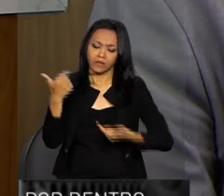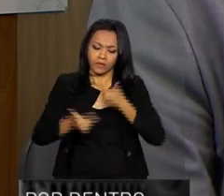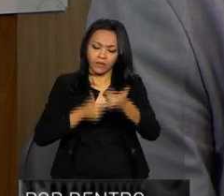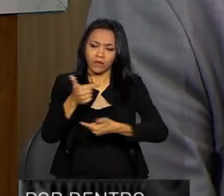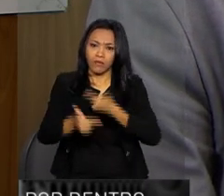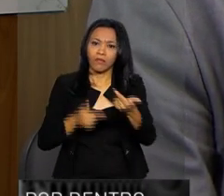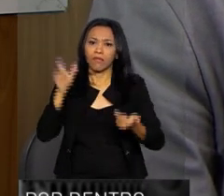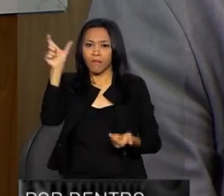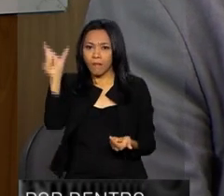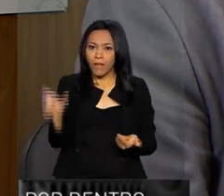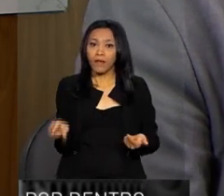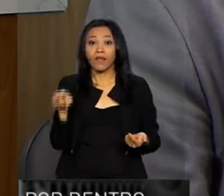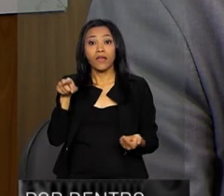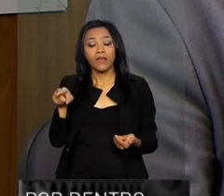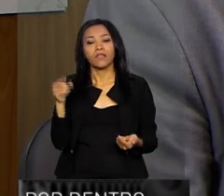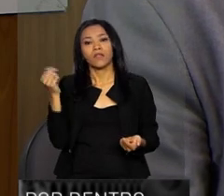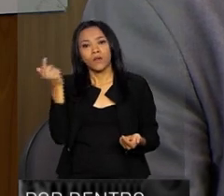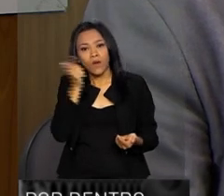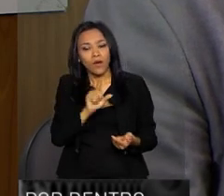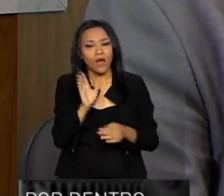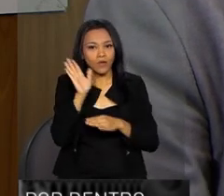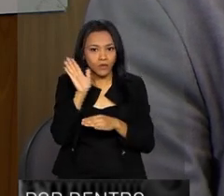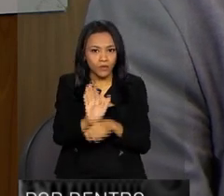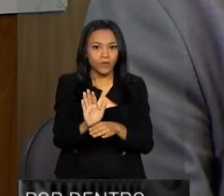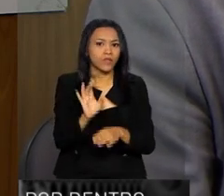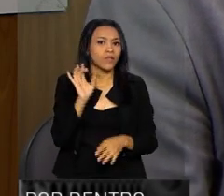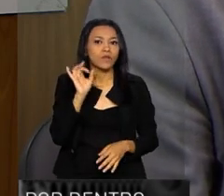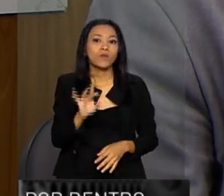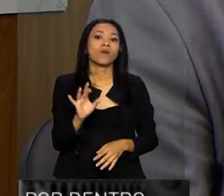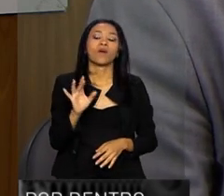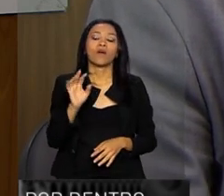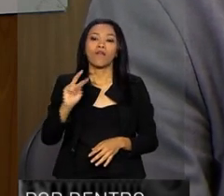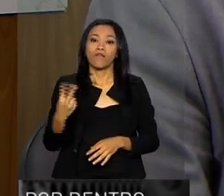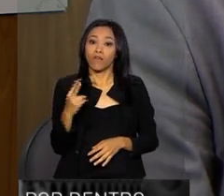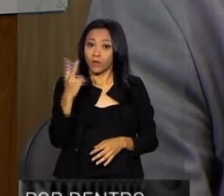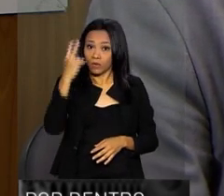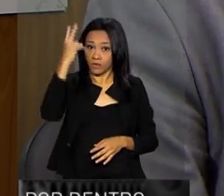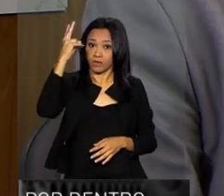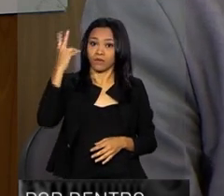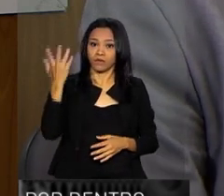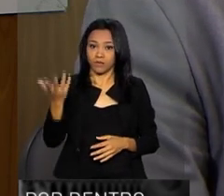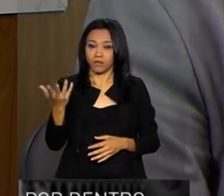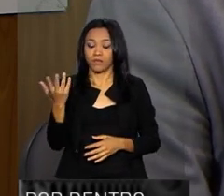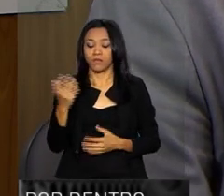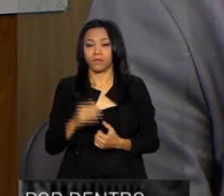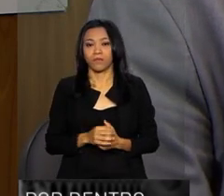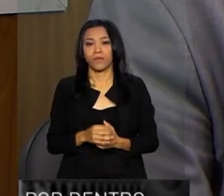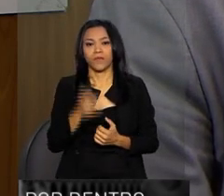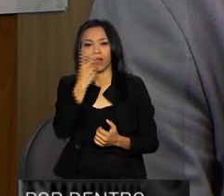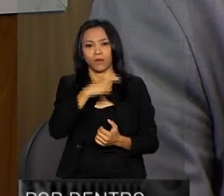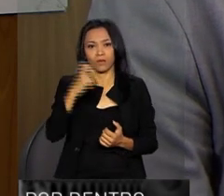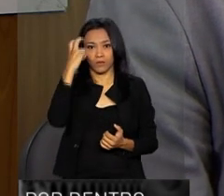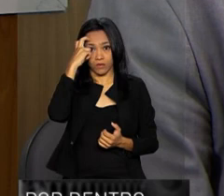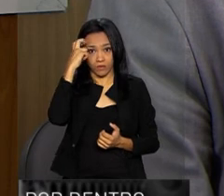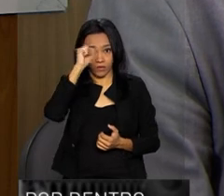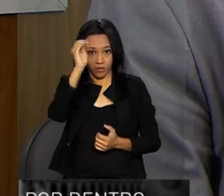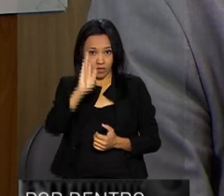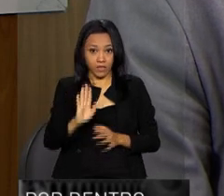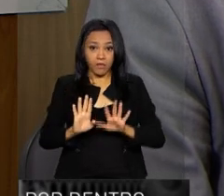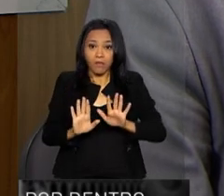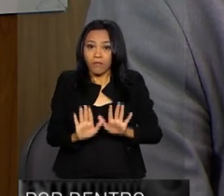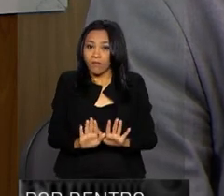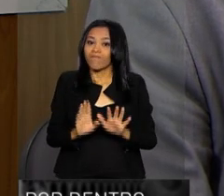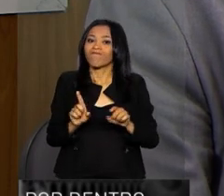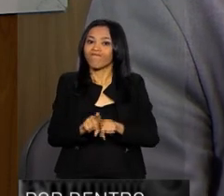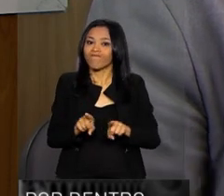empenho contribuir não apenas para a valorização para o engrandecimento é da nossa cultura mas também